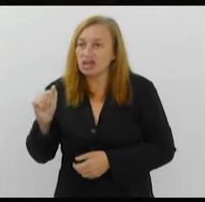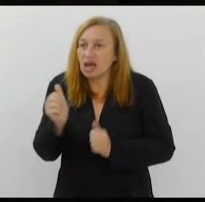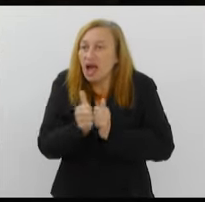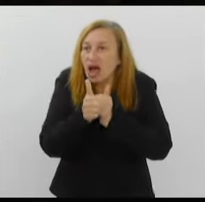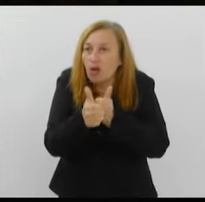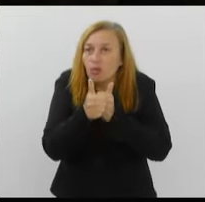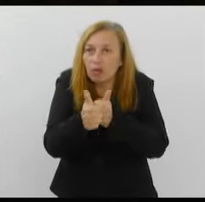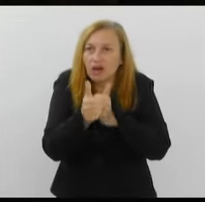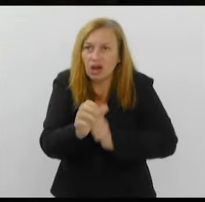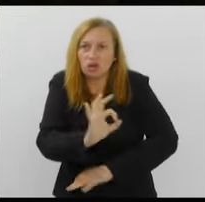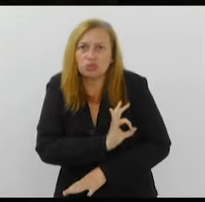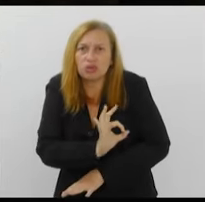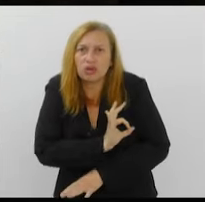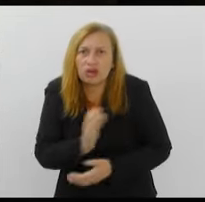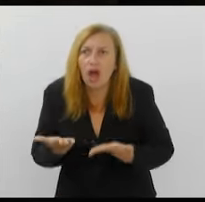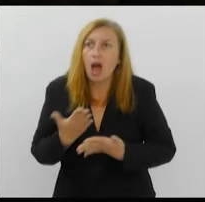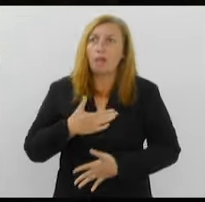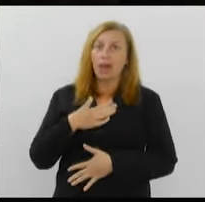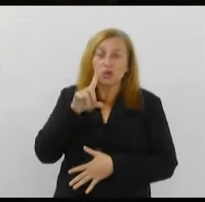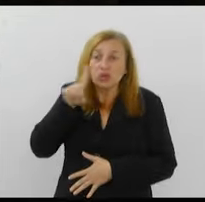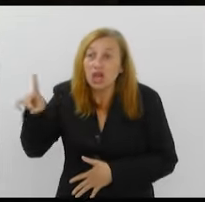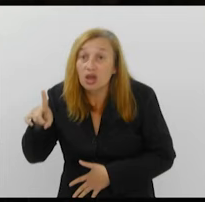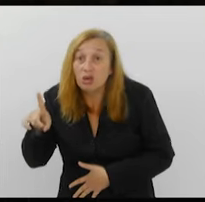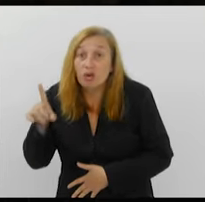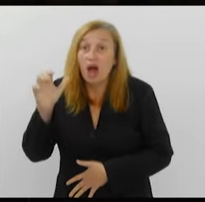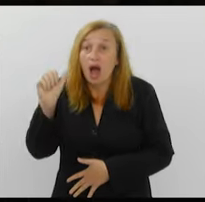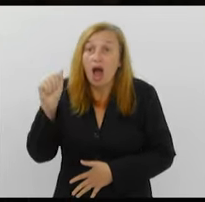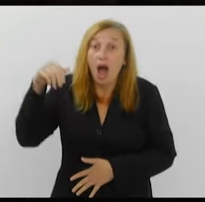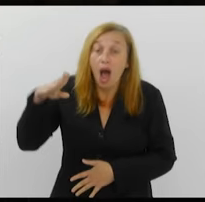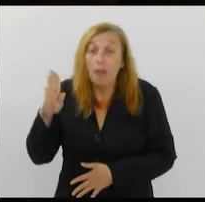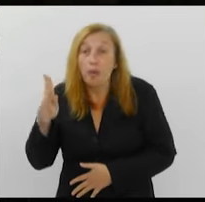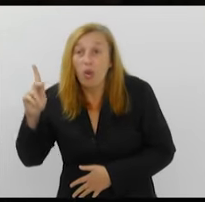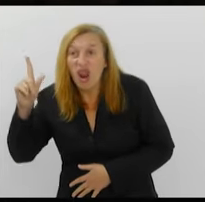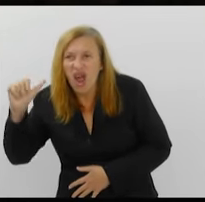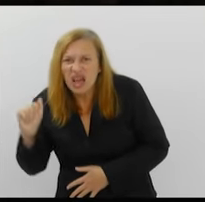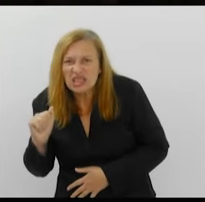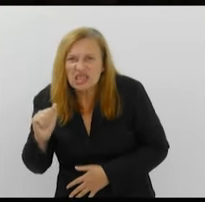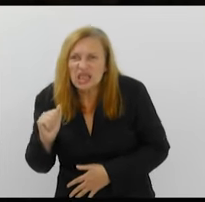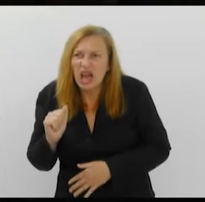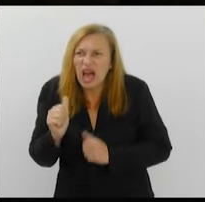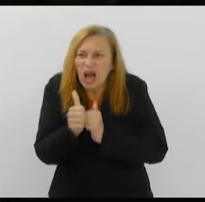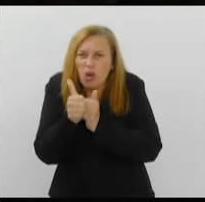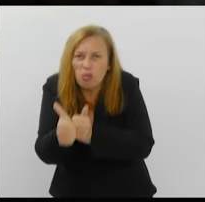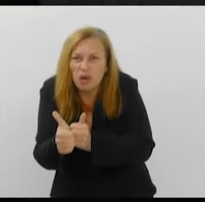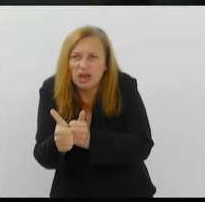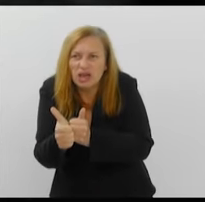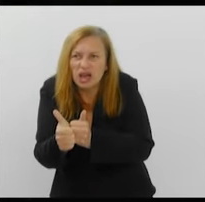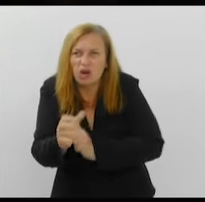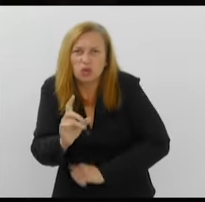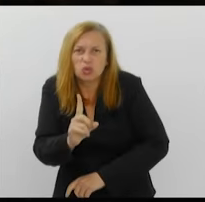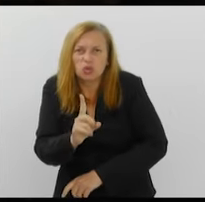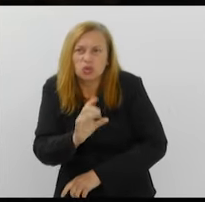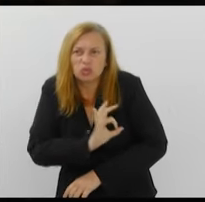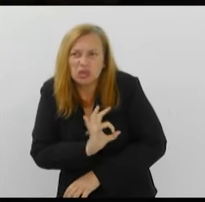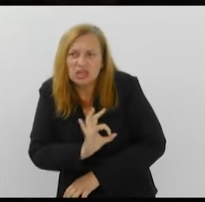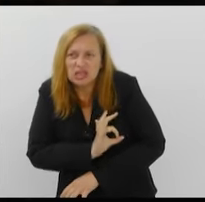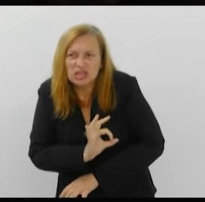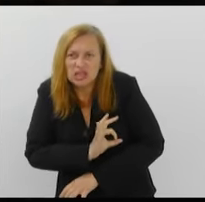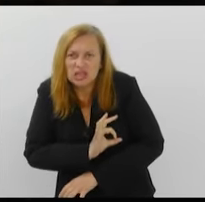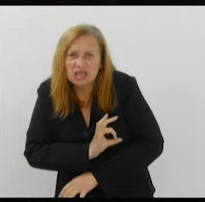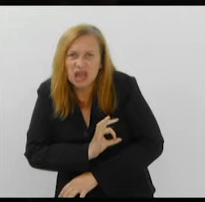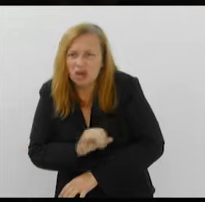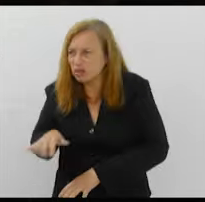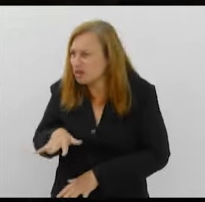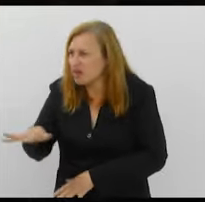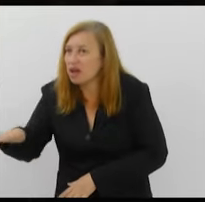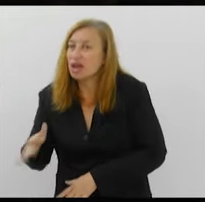Meu Deus do céu, ambulância acompanhando policial em incursão nas comunidades. Imagina, presidente, o